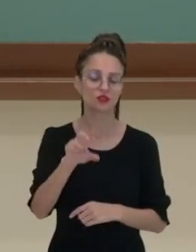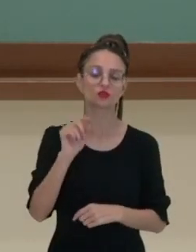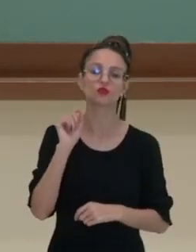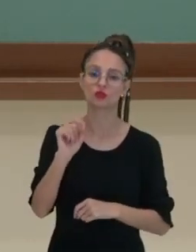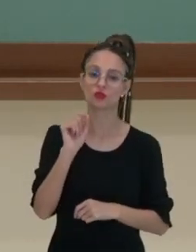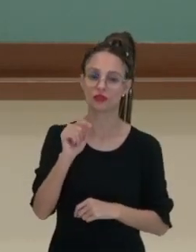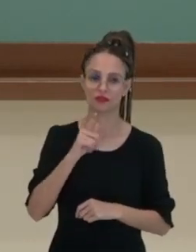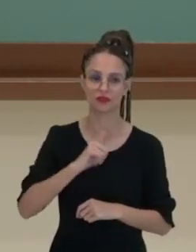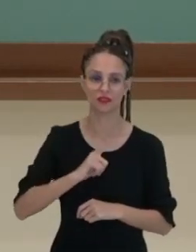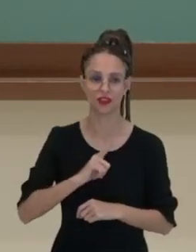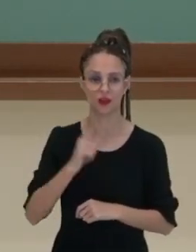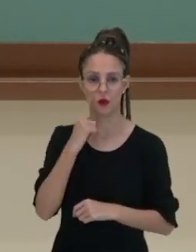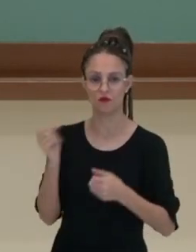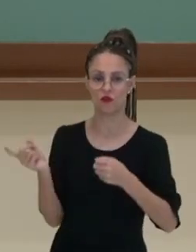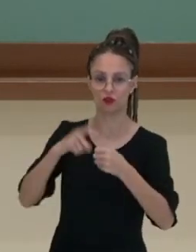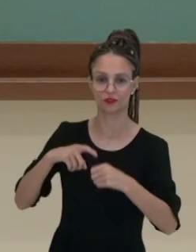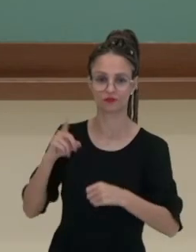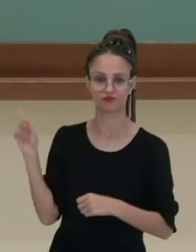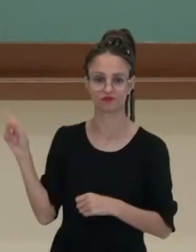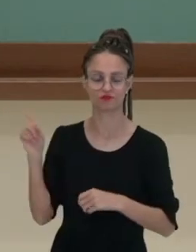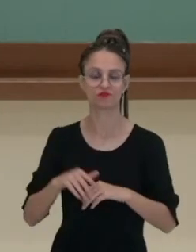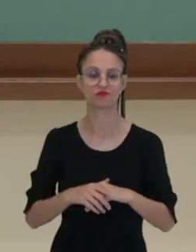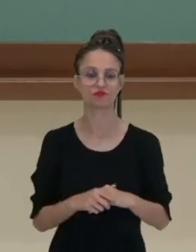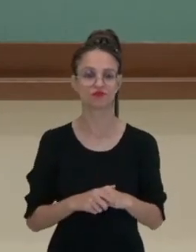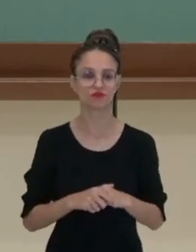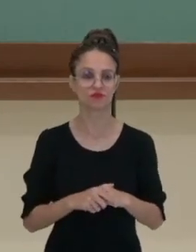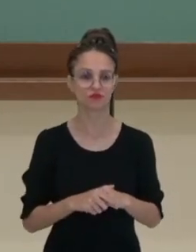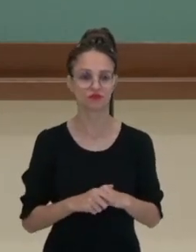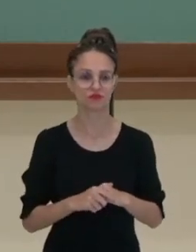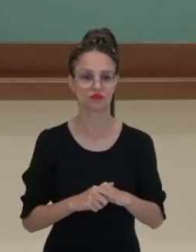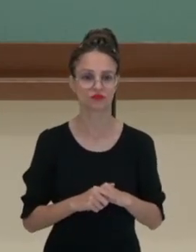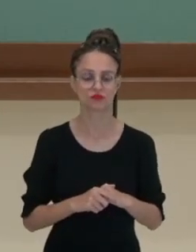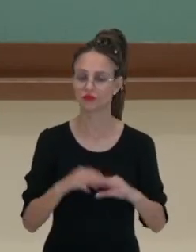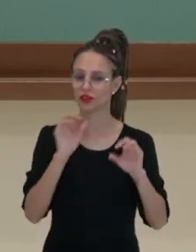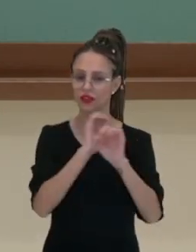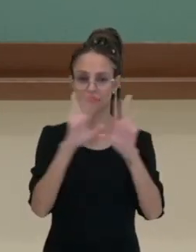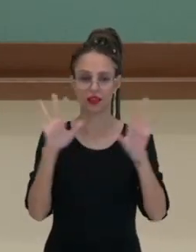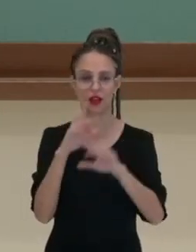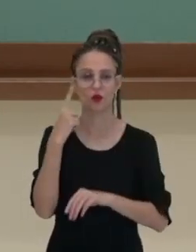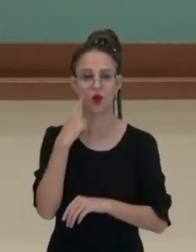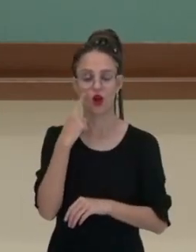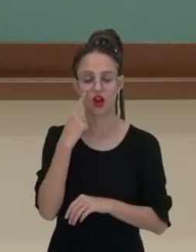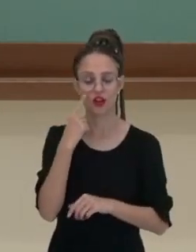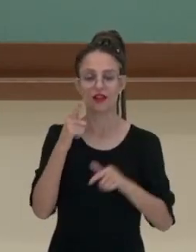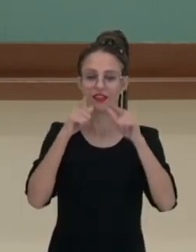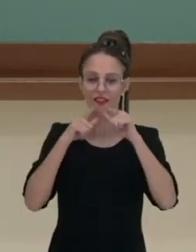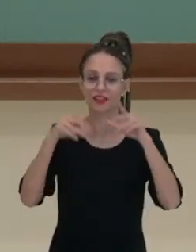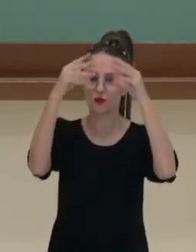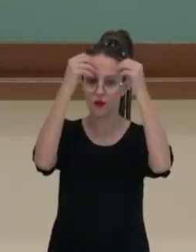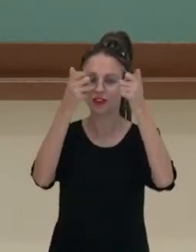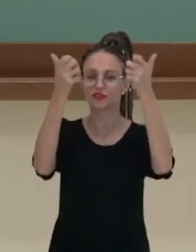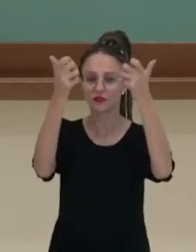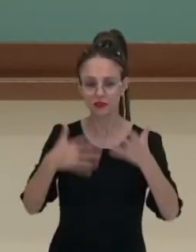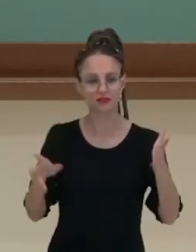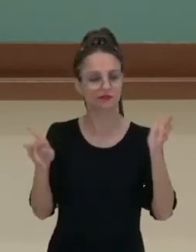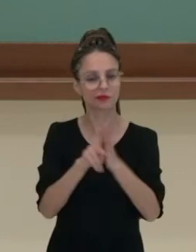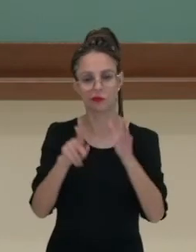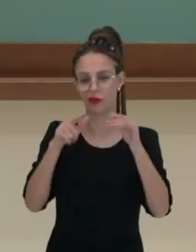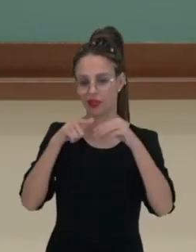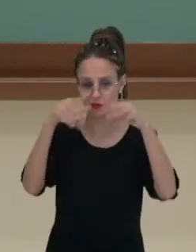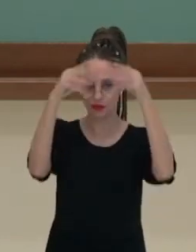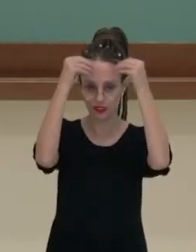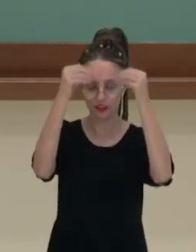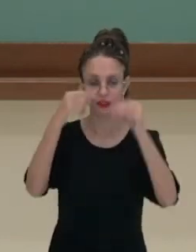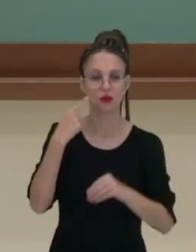no poema. Ó. Volta aqui um pouquinho, ó. Eu tenho bem nítido a linguagem explicando a própria linguagem.